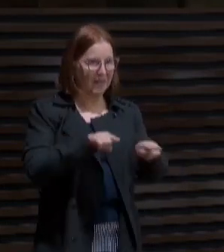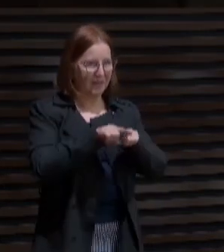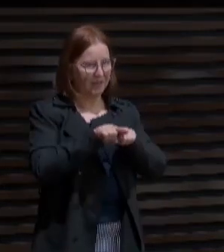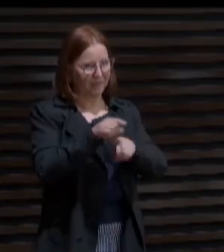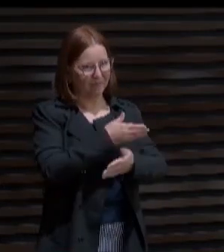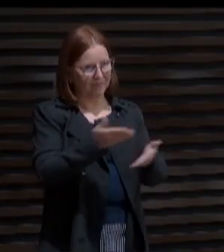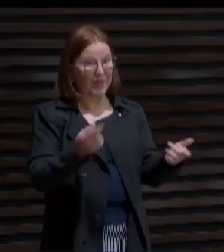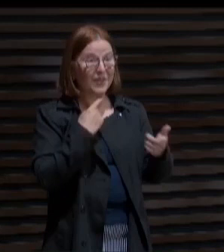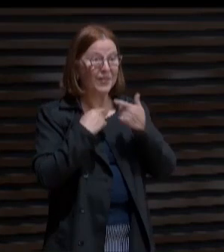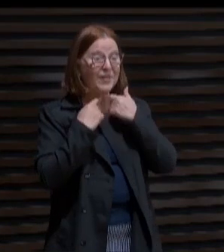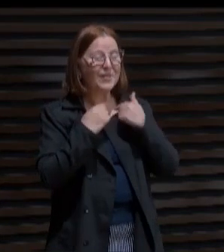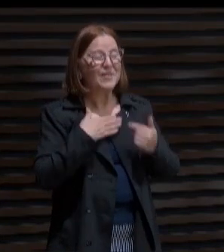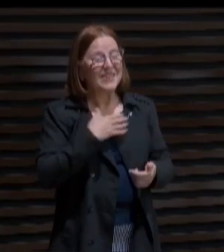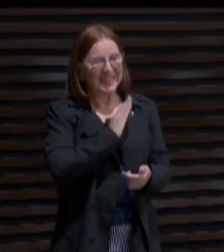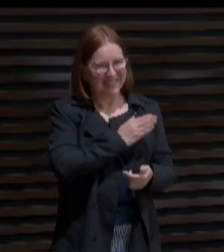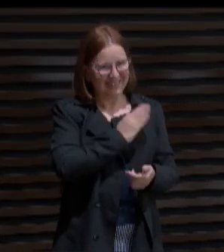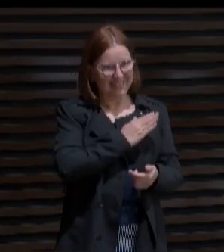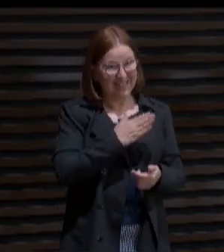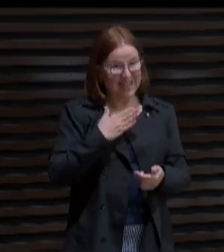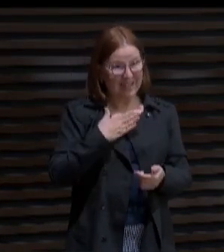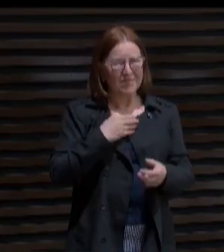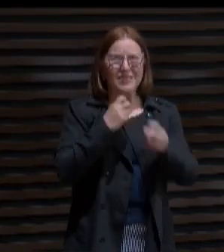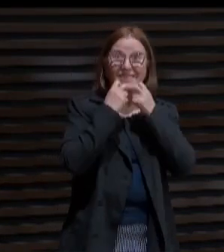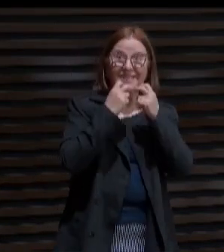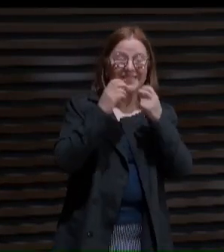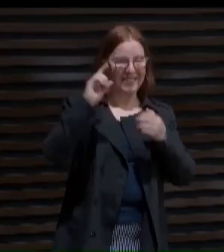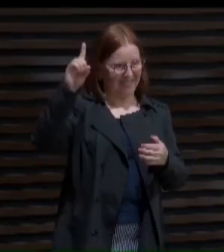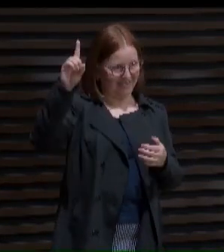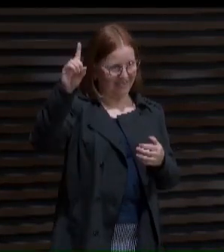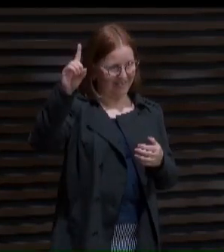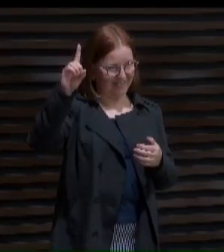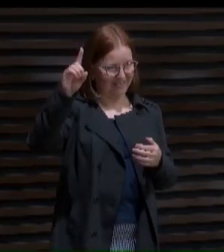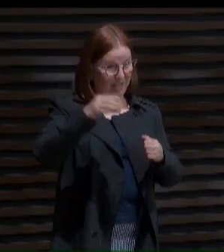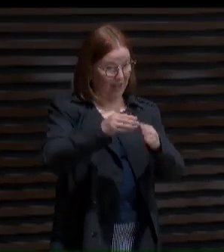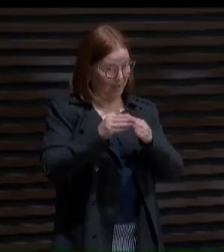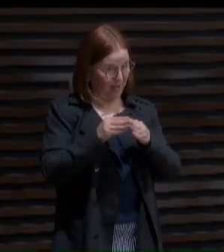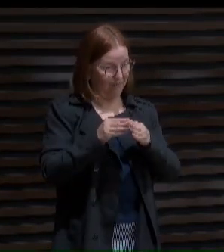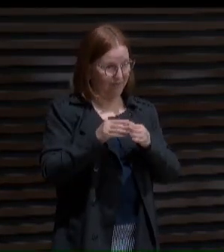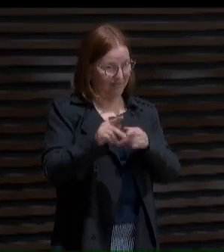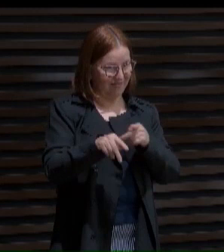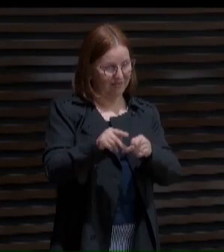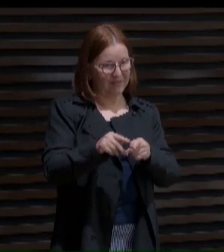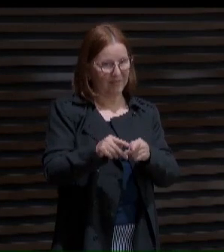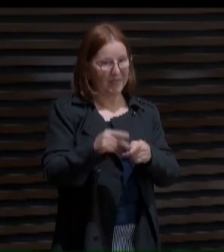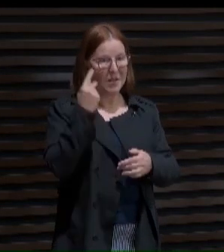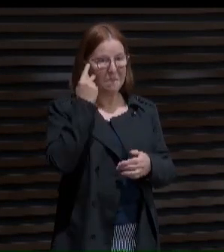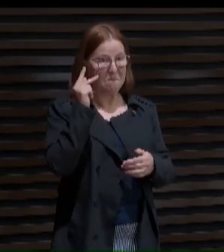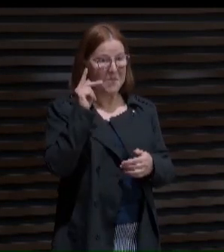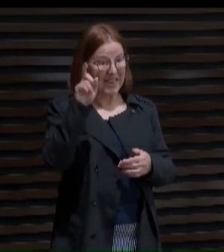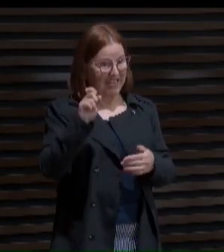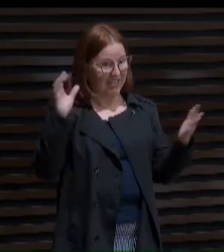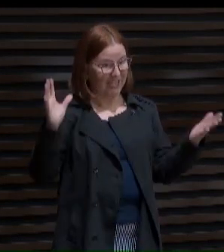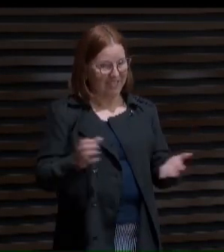Irmãos, o desejo do meu coração e a minha súplica a Deus a favor deles são para que sejam